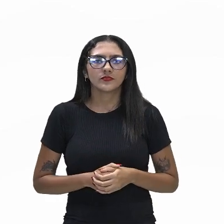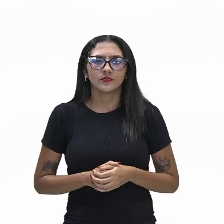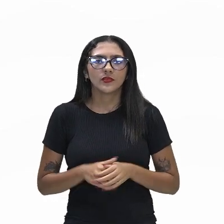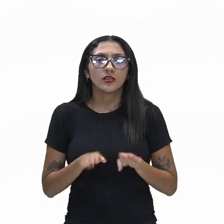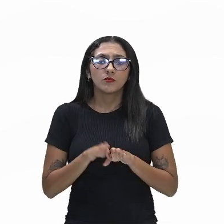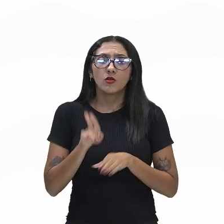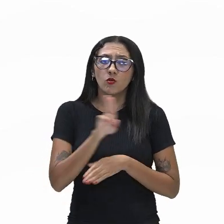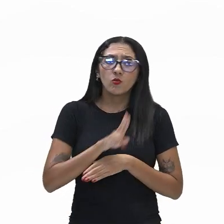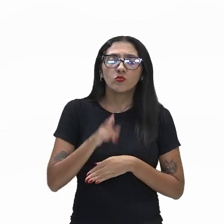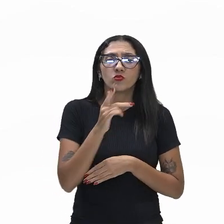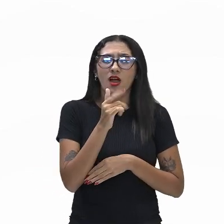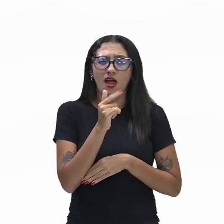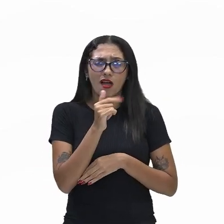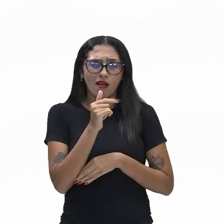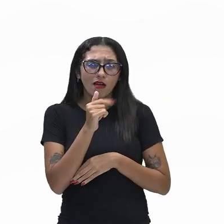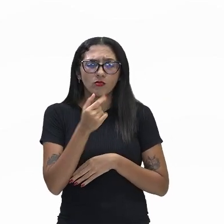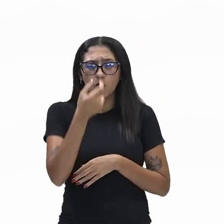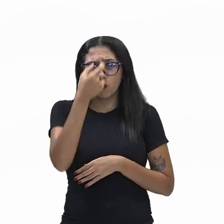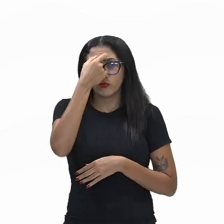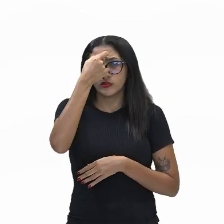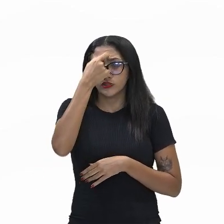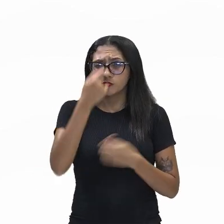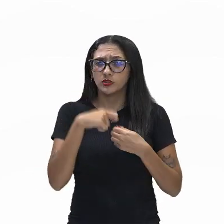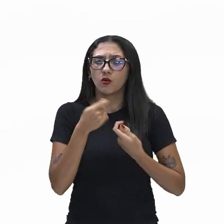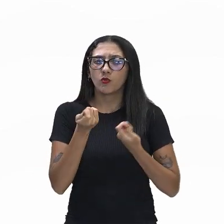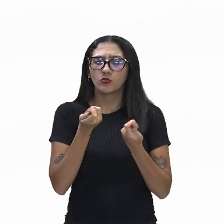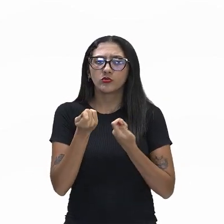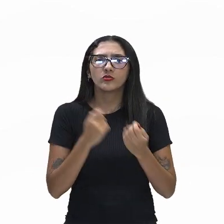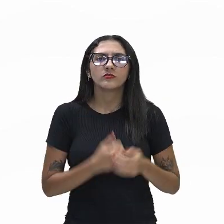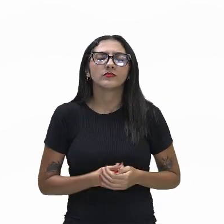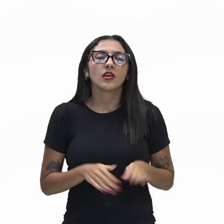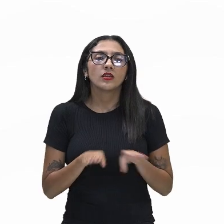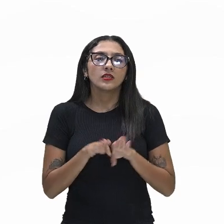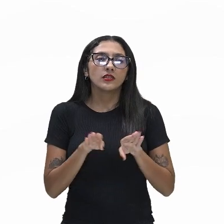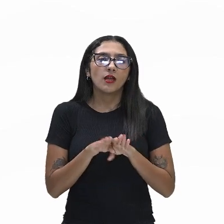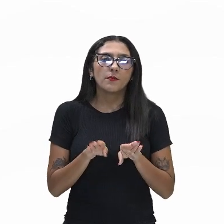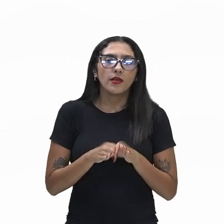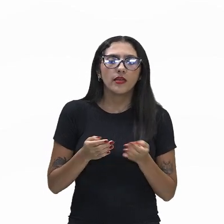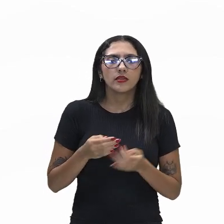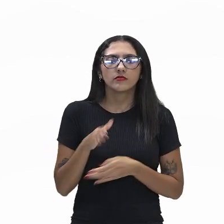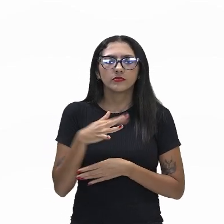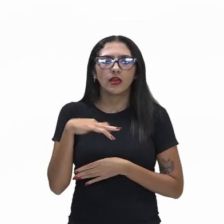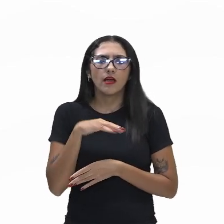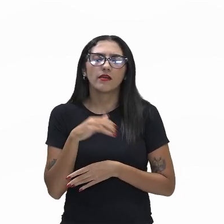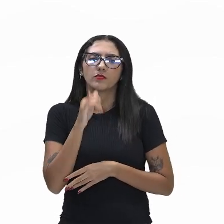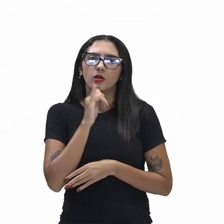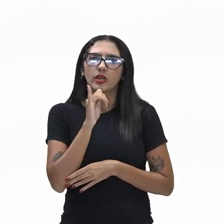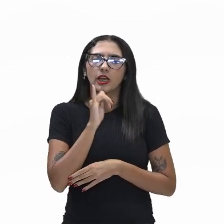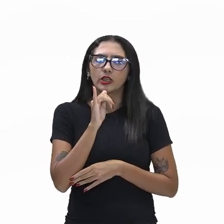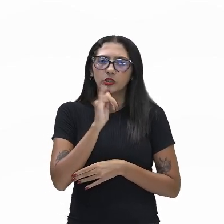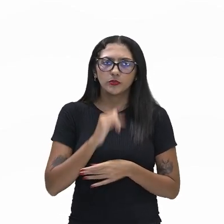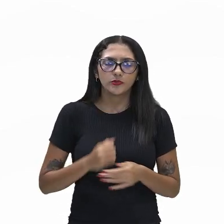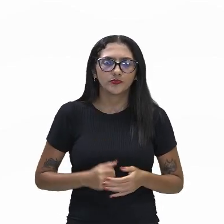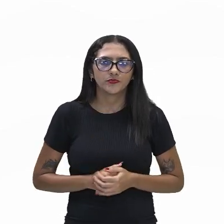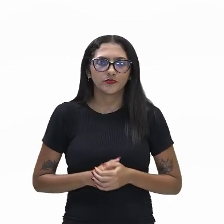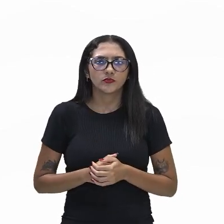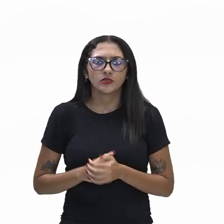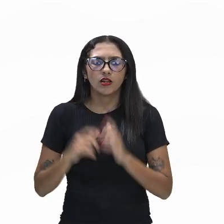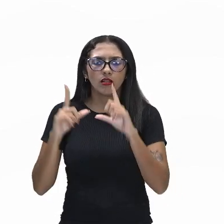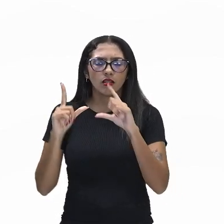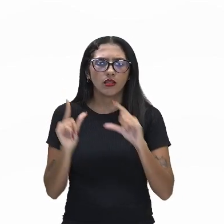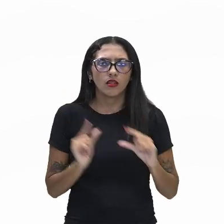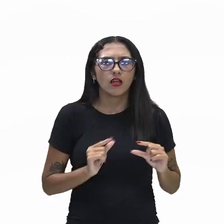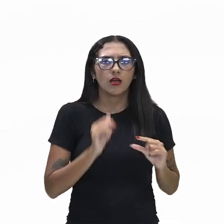uso consciente da água e também mobilidade sustentável, tem a ver com diminuir cada vez mais